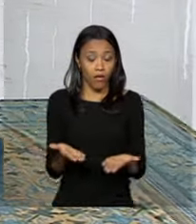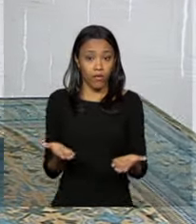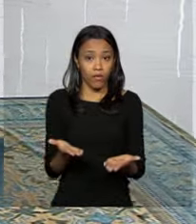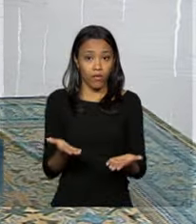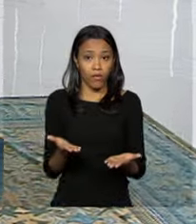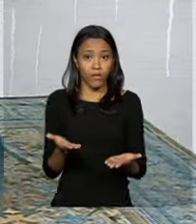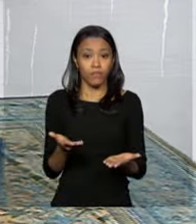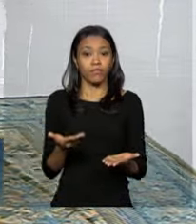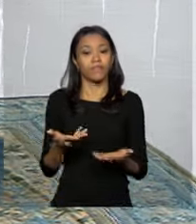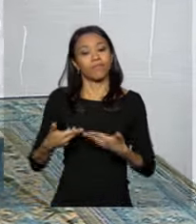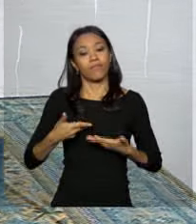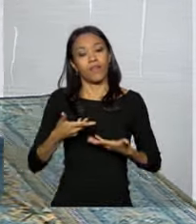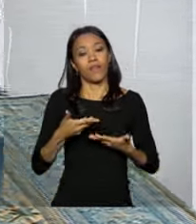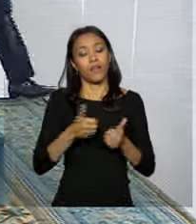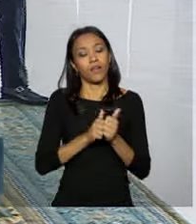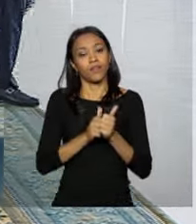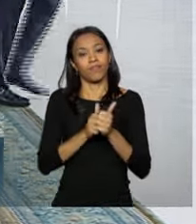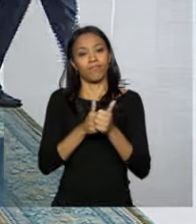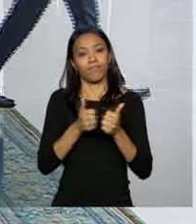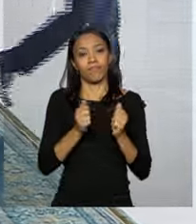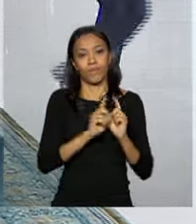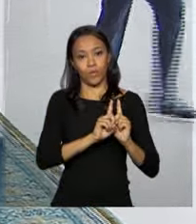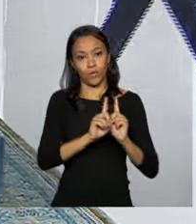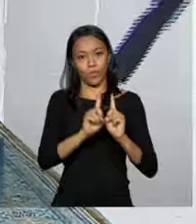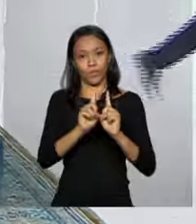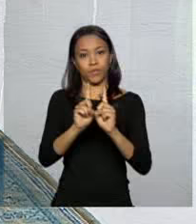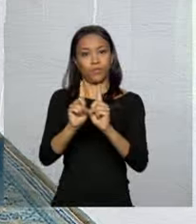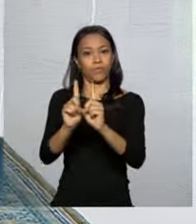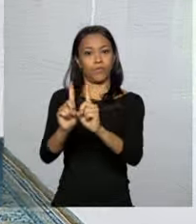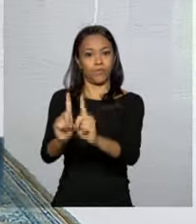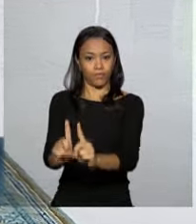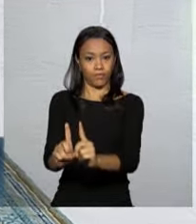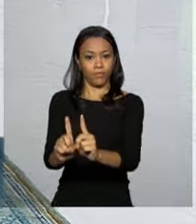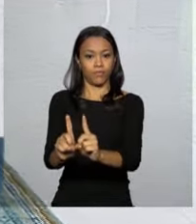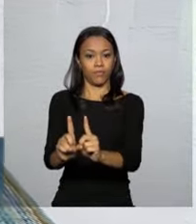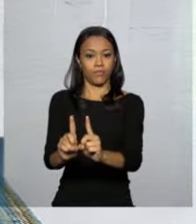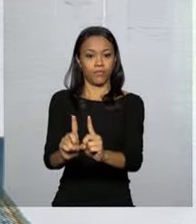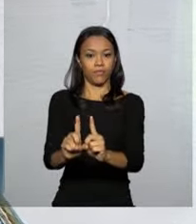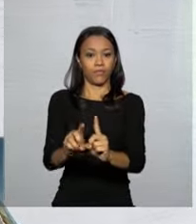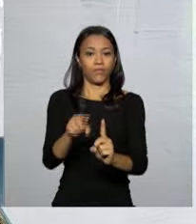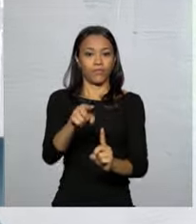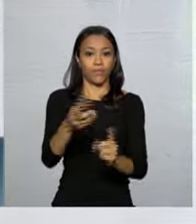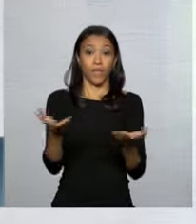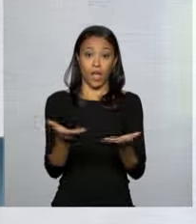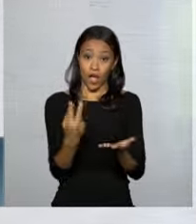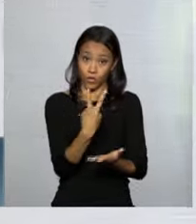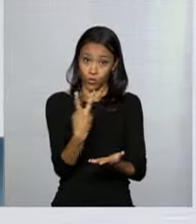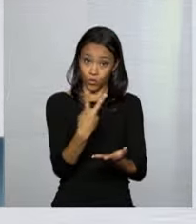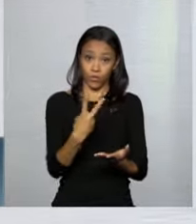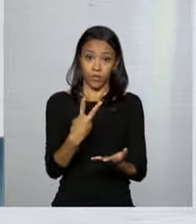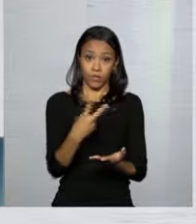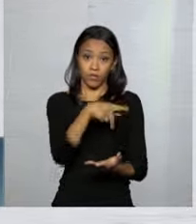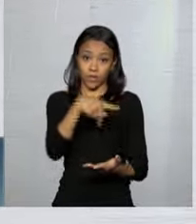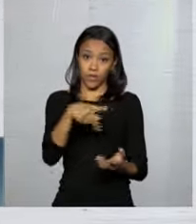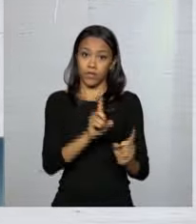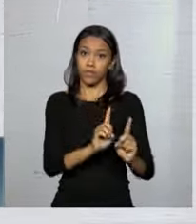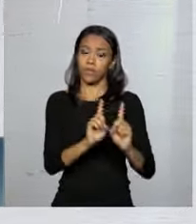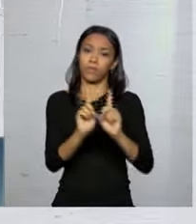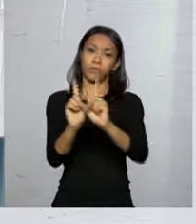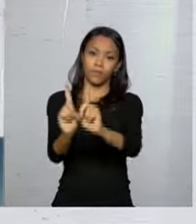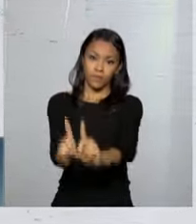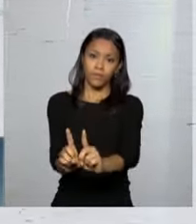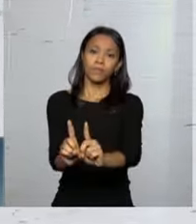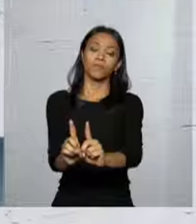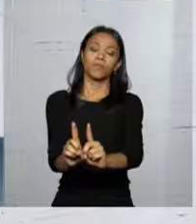a chanceler alemã Angela Merkel, que se dirigem as duas nesse momento para a